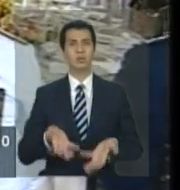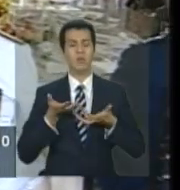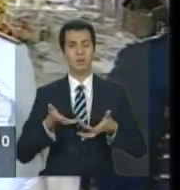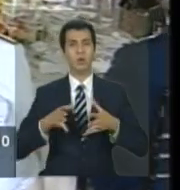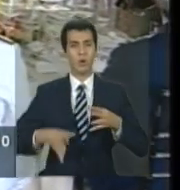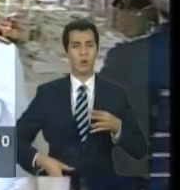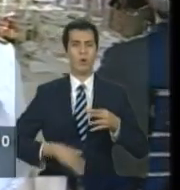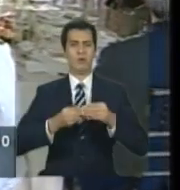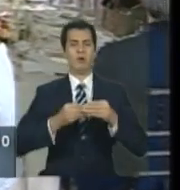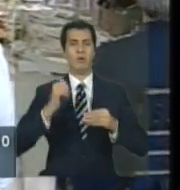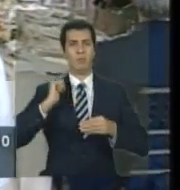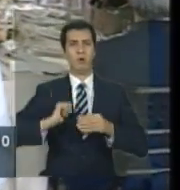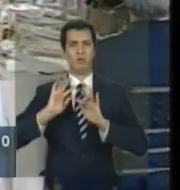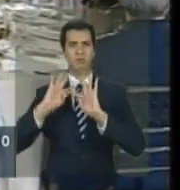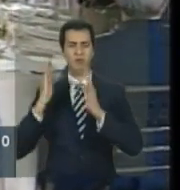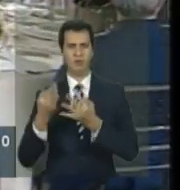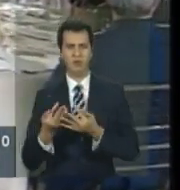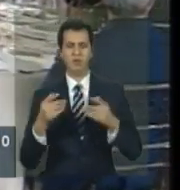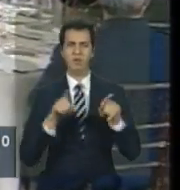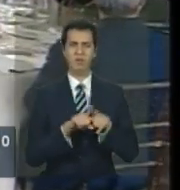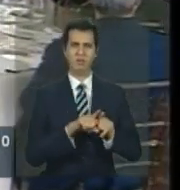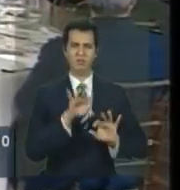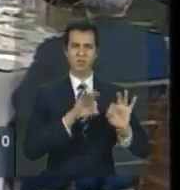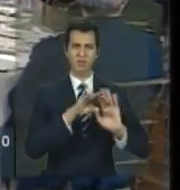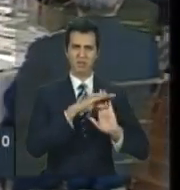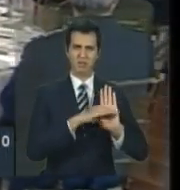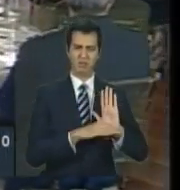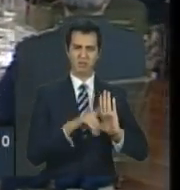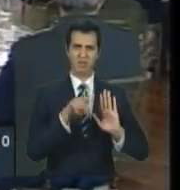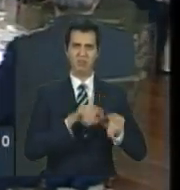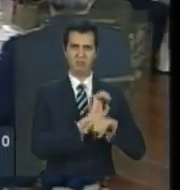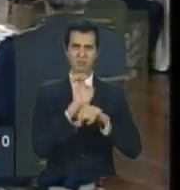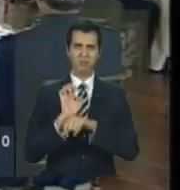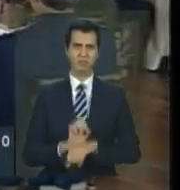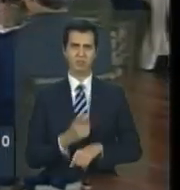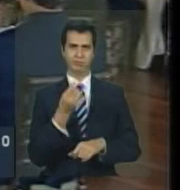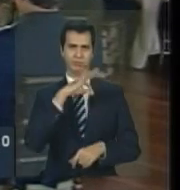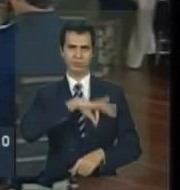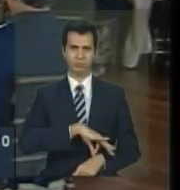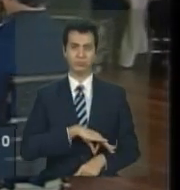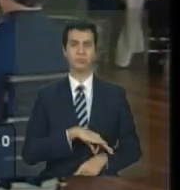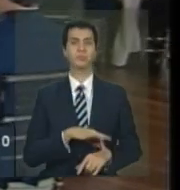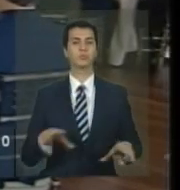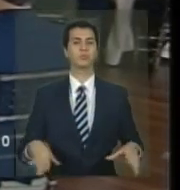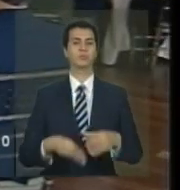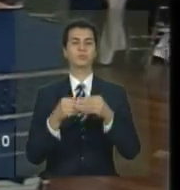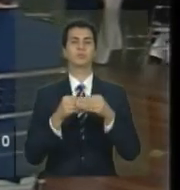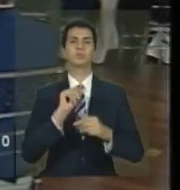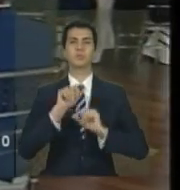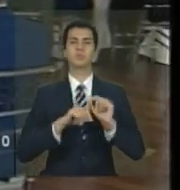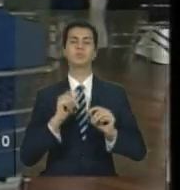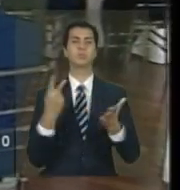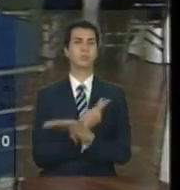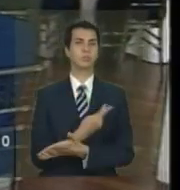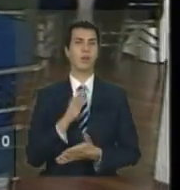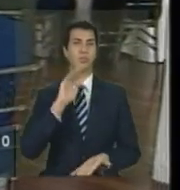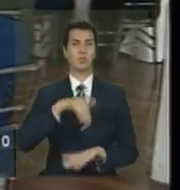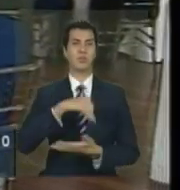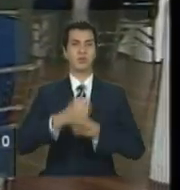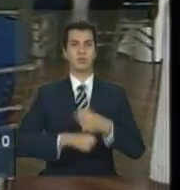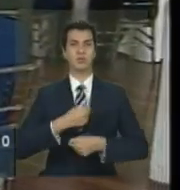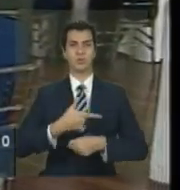complementação entre o Bolsa Família e os programas estaduais de renda. Isso vai permitir que, até